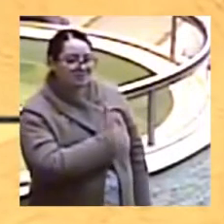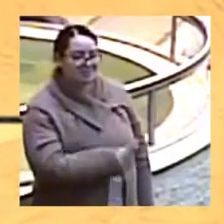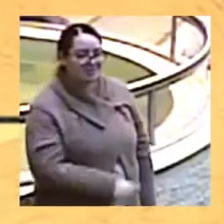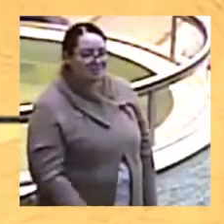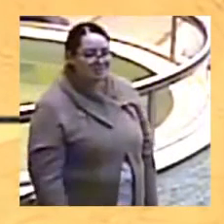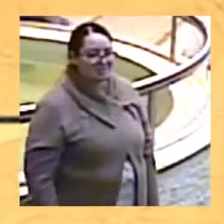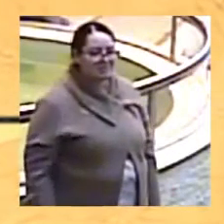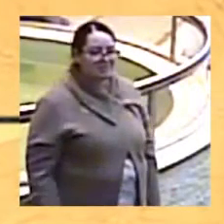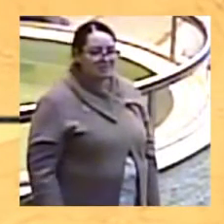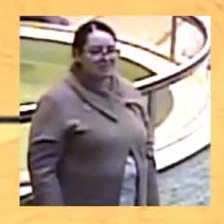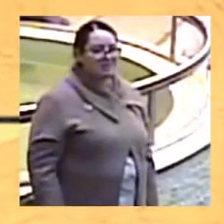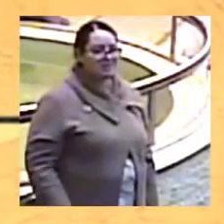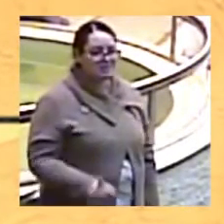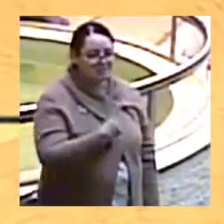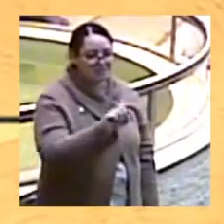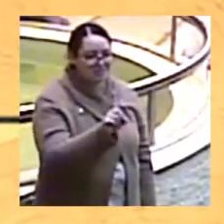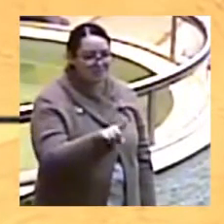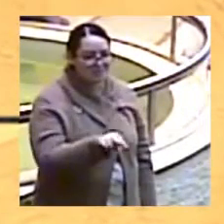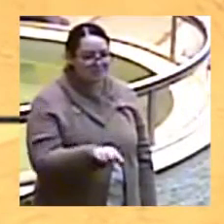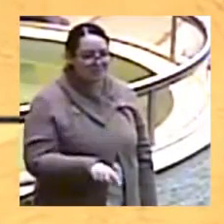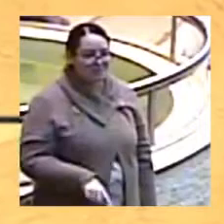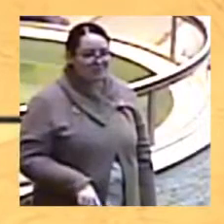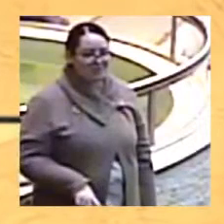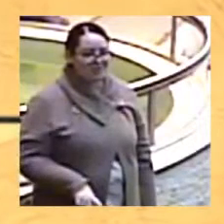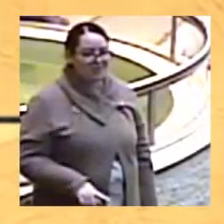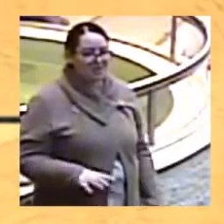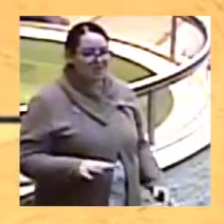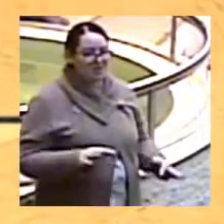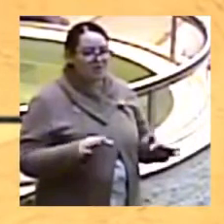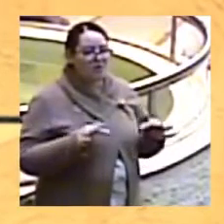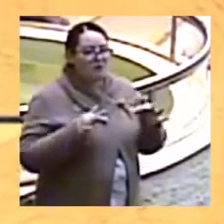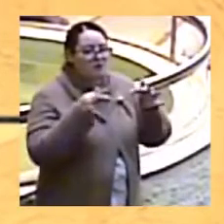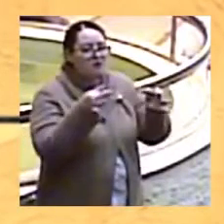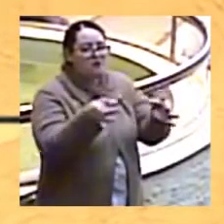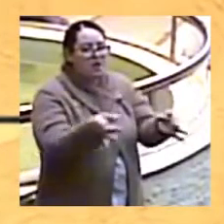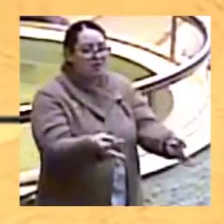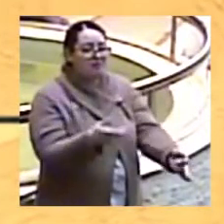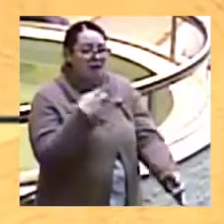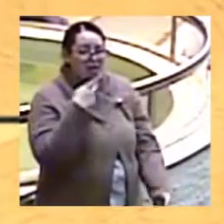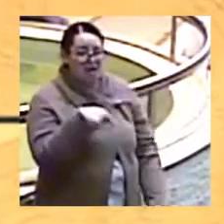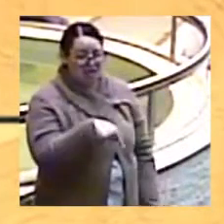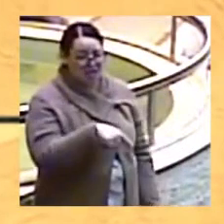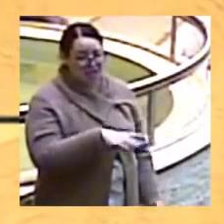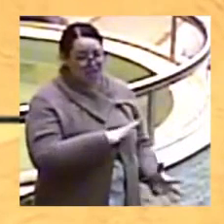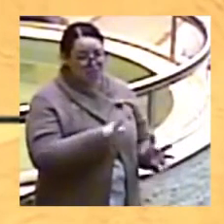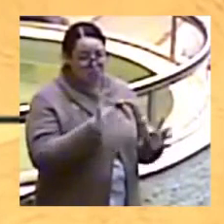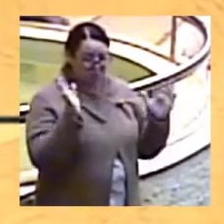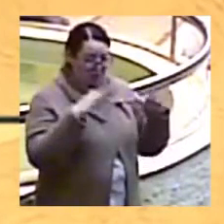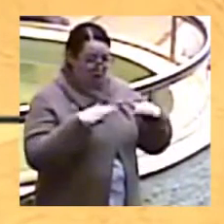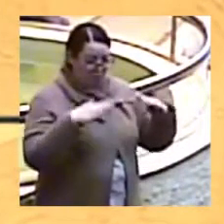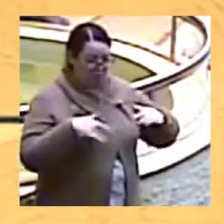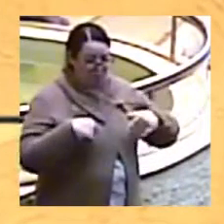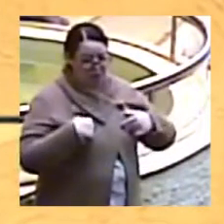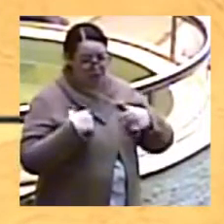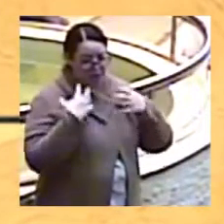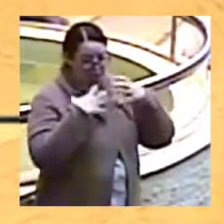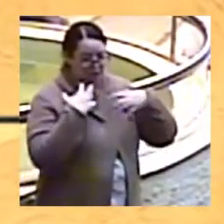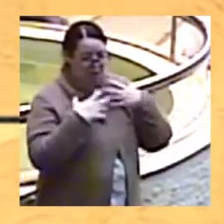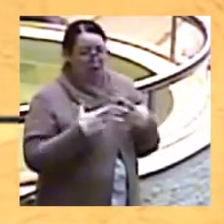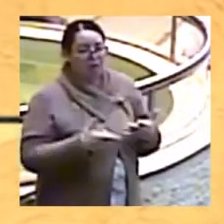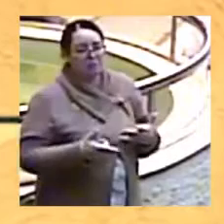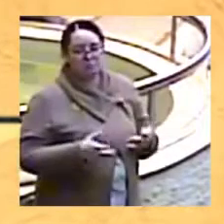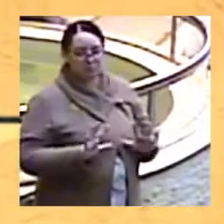não é, o fim de todas as coisas, o desespero, sem fim,